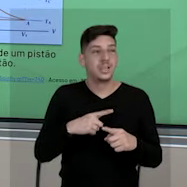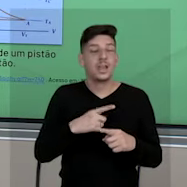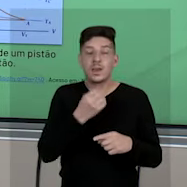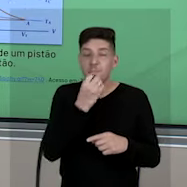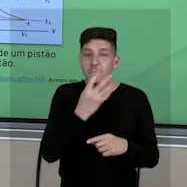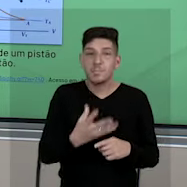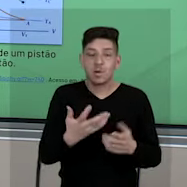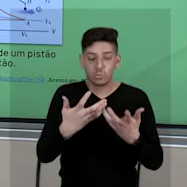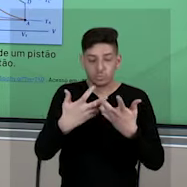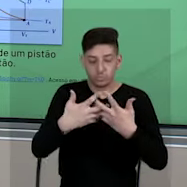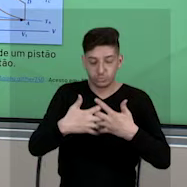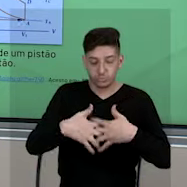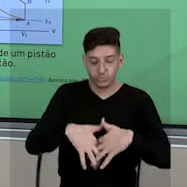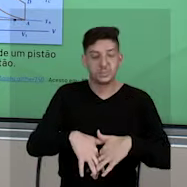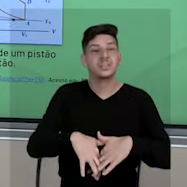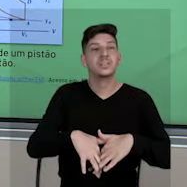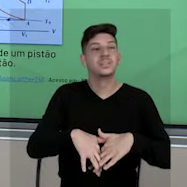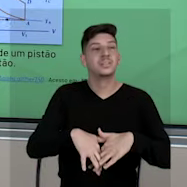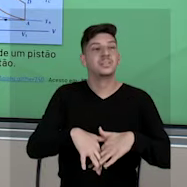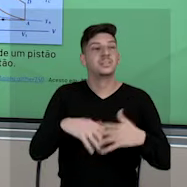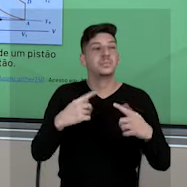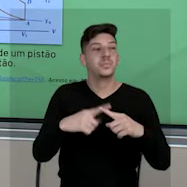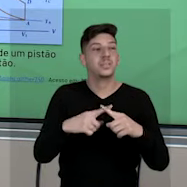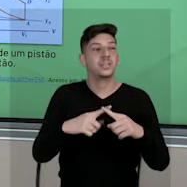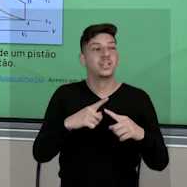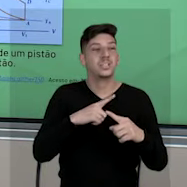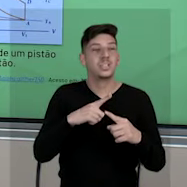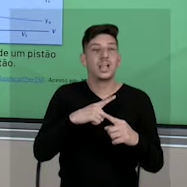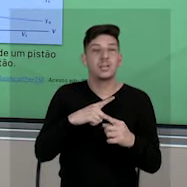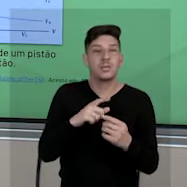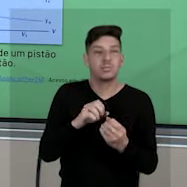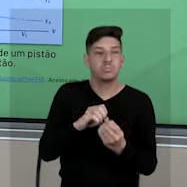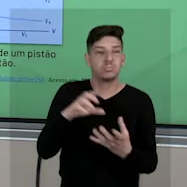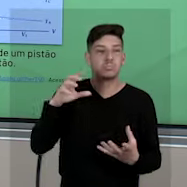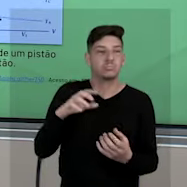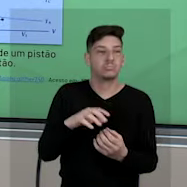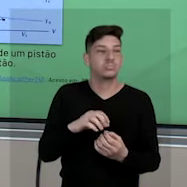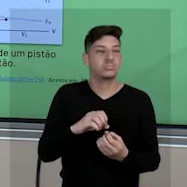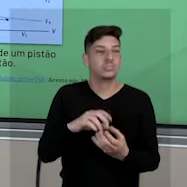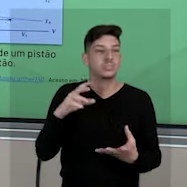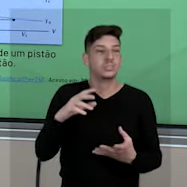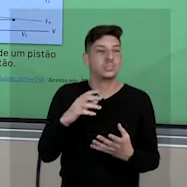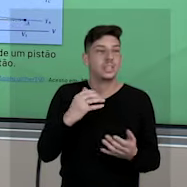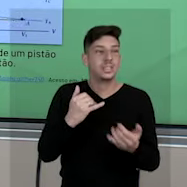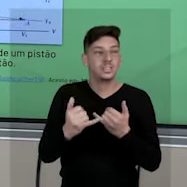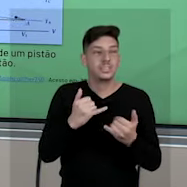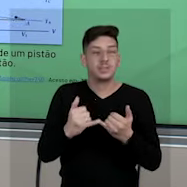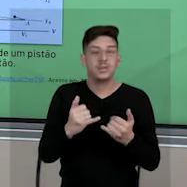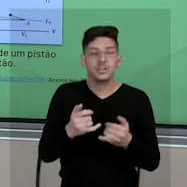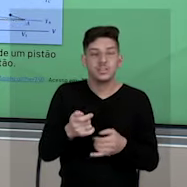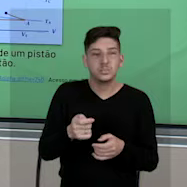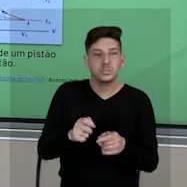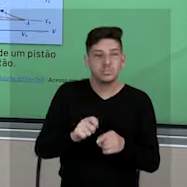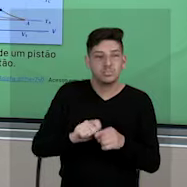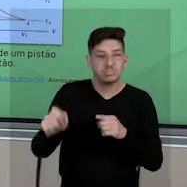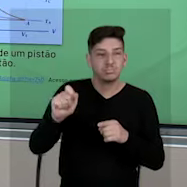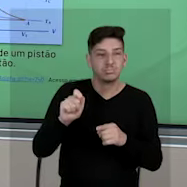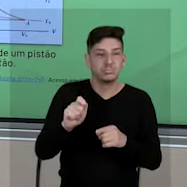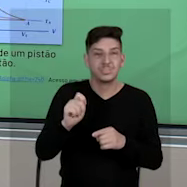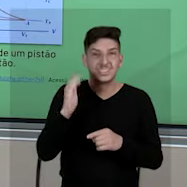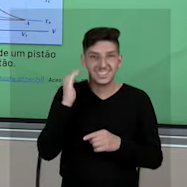ali o funcionamento, né? Ela vai permitir o funcionamento porque ela libera uma fagulhazinha. É como se fosse o riscar de um fósforo, só que mais